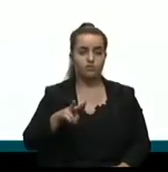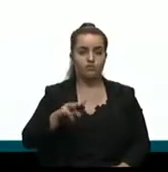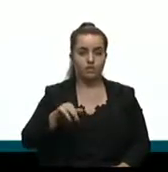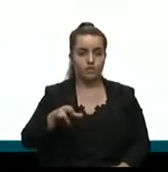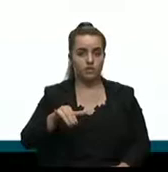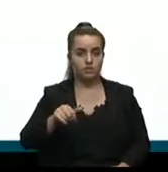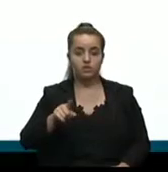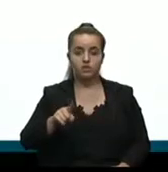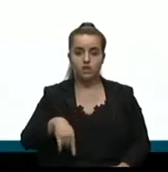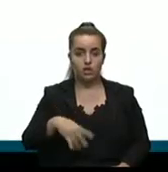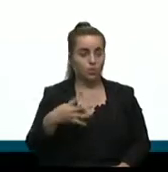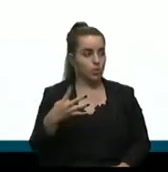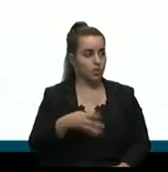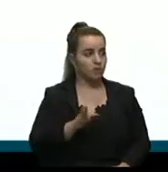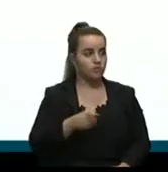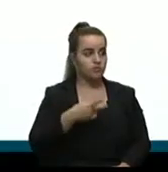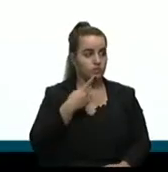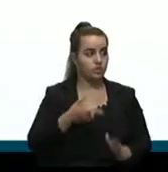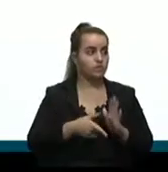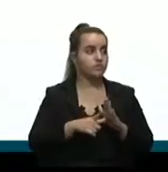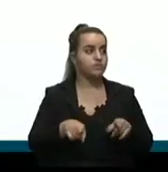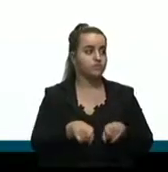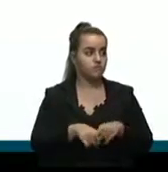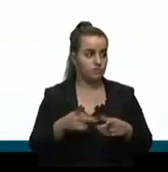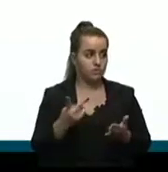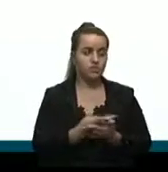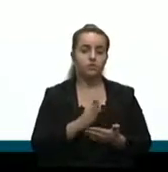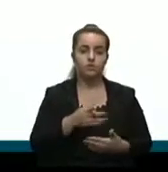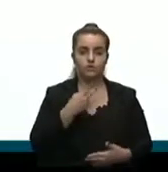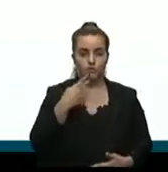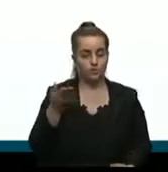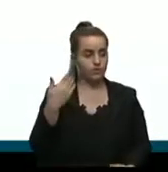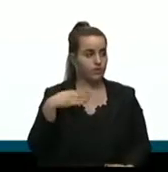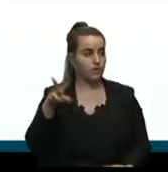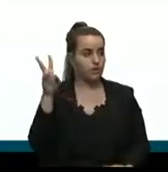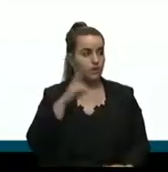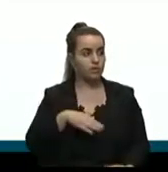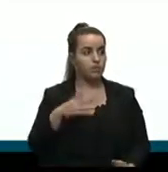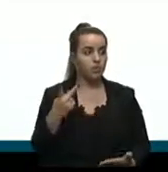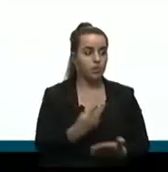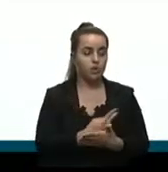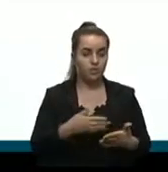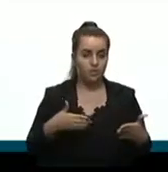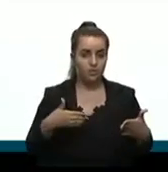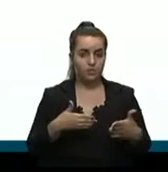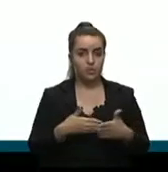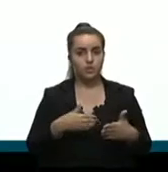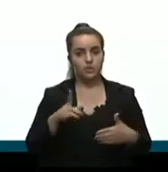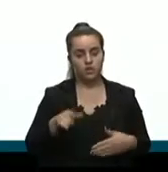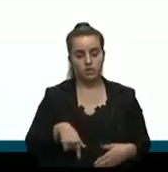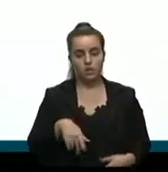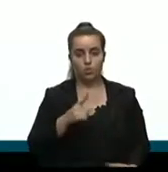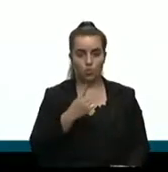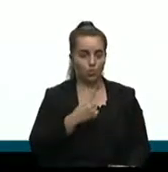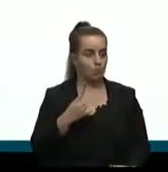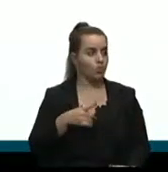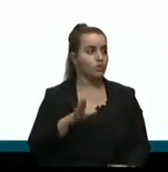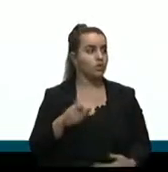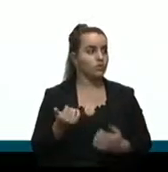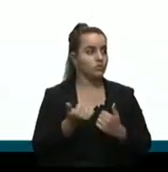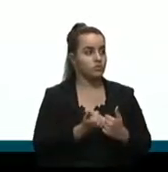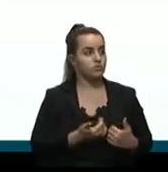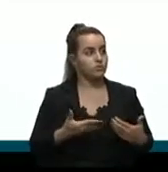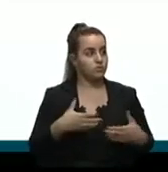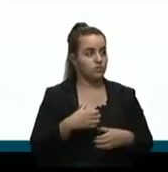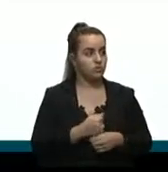4, que já foi dado no enunciado, e o erro também já foi dado no enunciado. Lembre-se lá, um erro máximo igual a 1. Então, substituindo